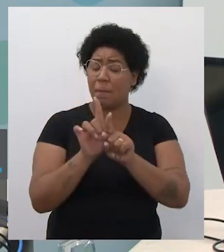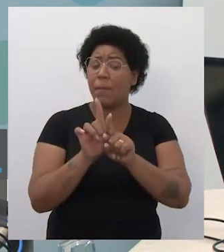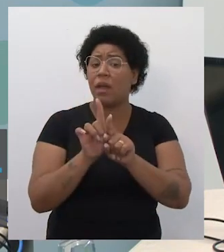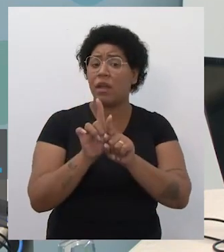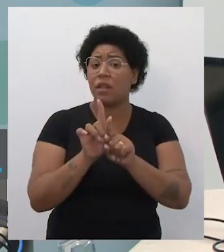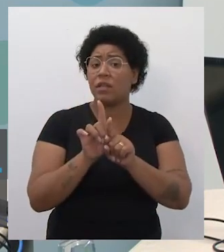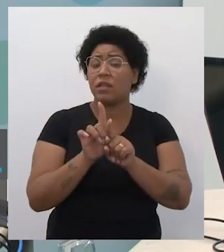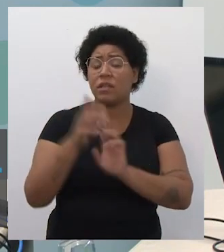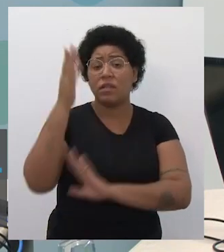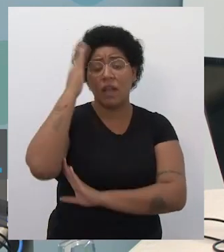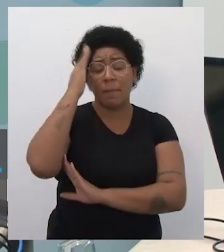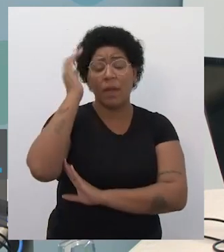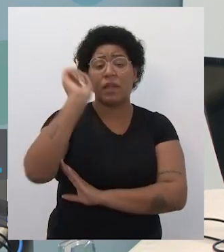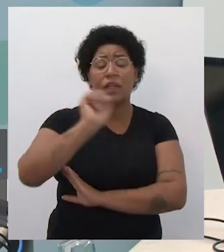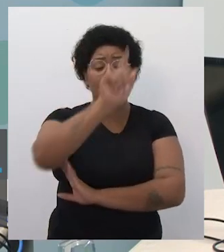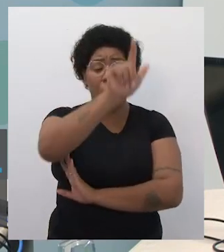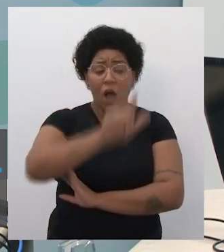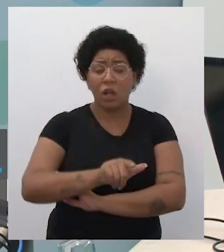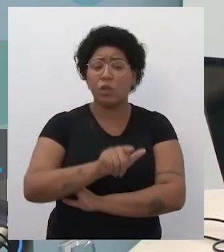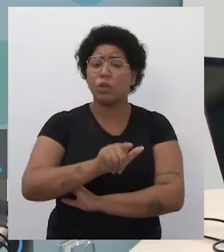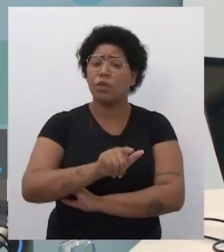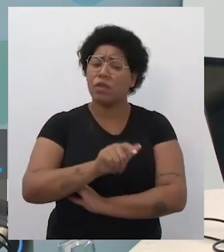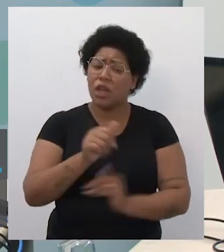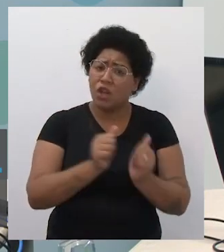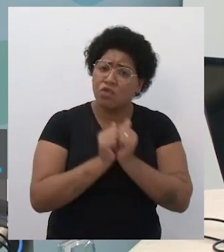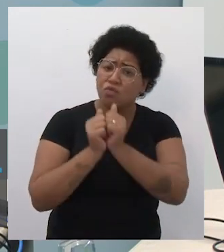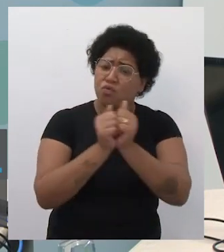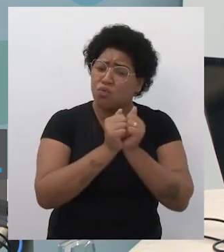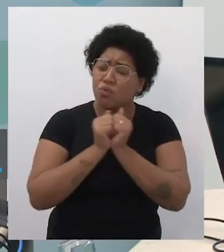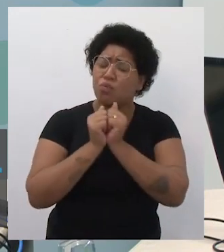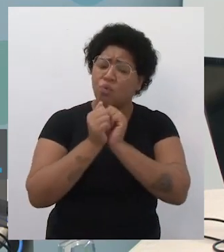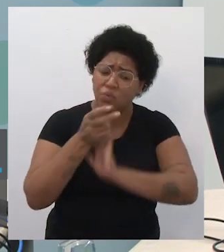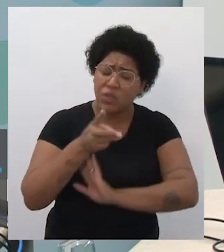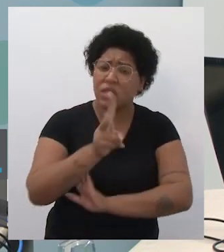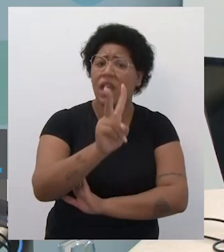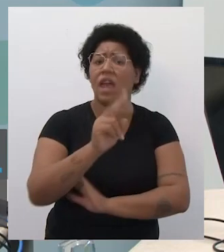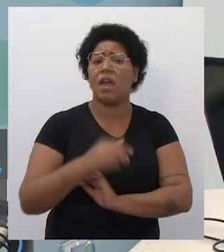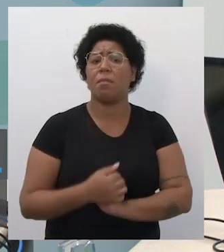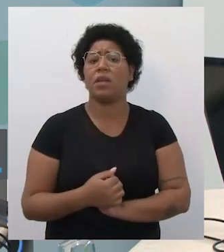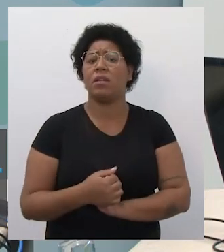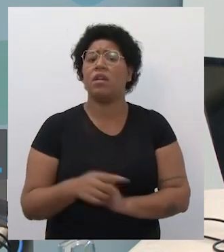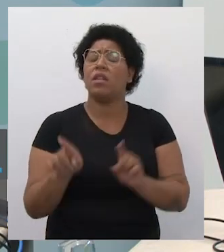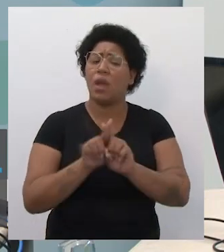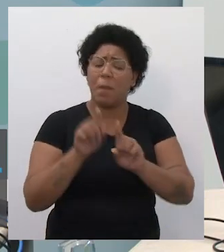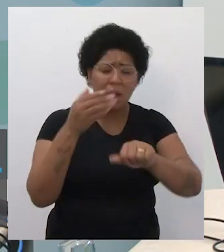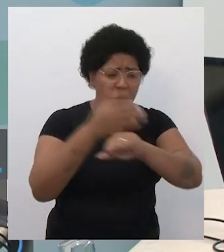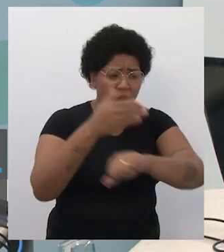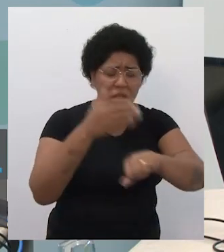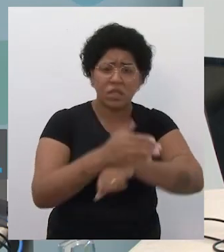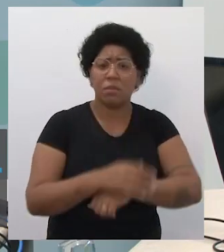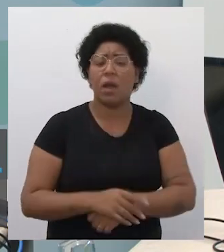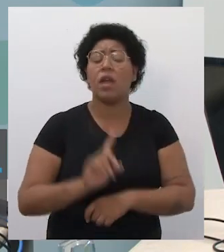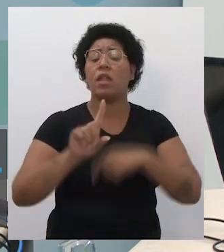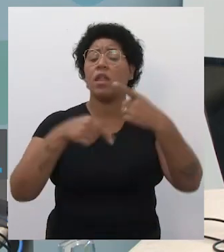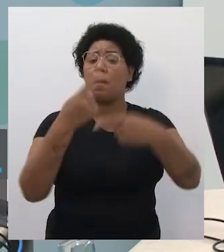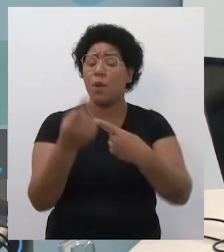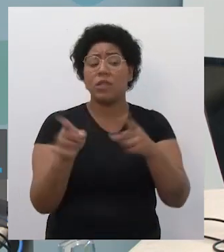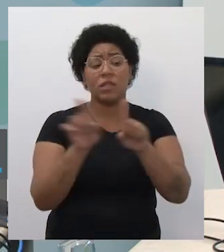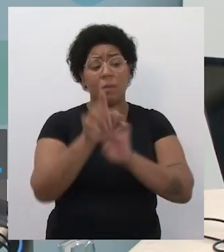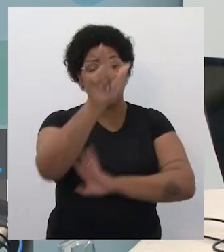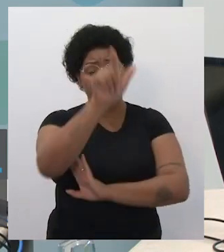muito importante, que esse aluno permaneça, venha, se engaje e permaneça. E, por fim, progredir